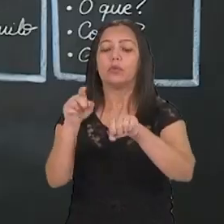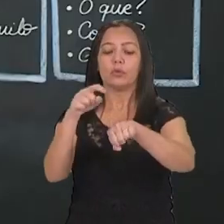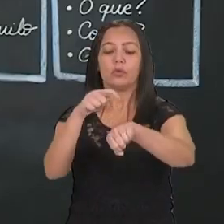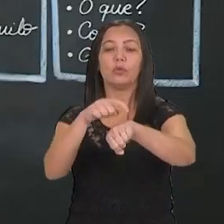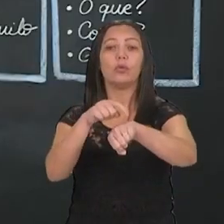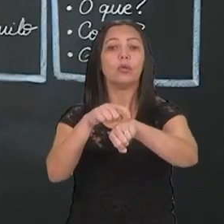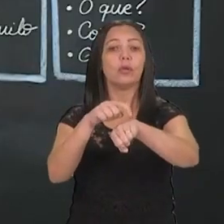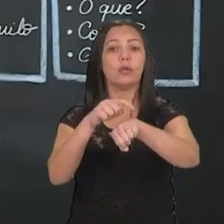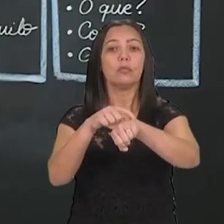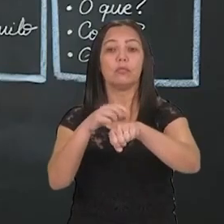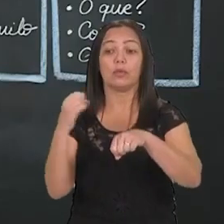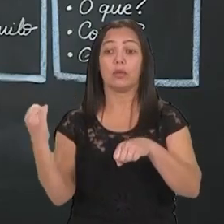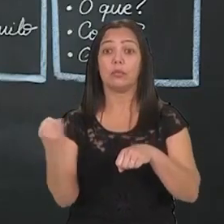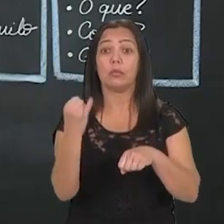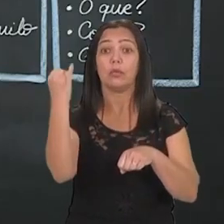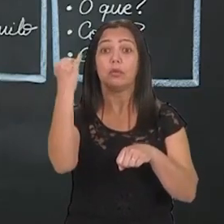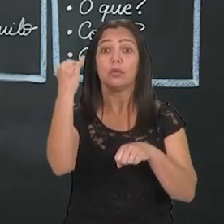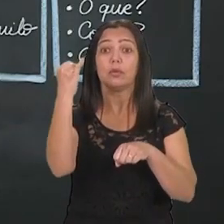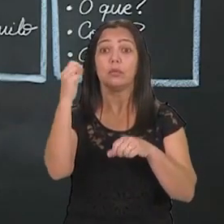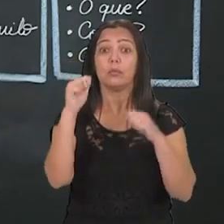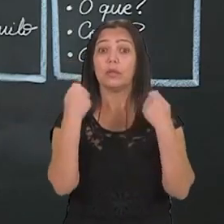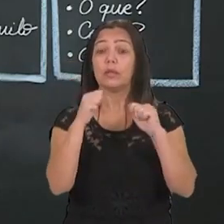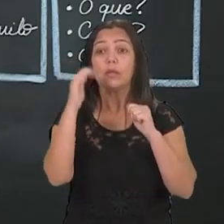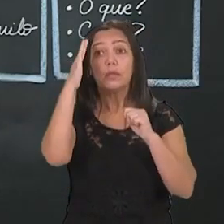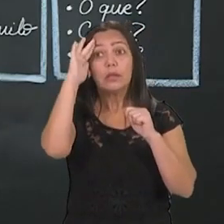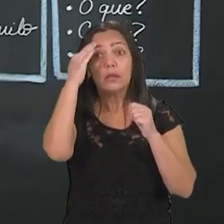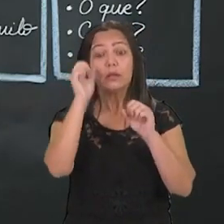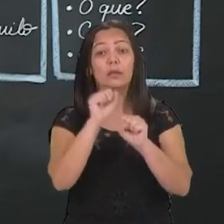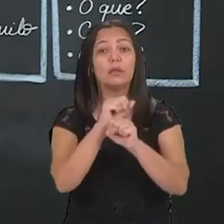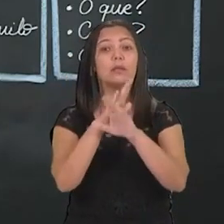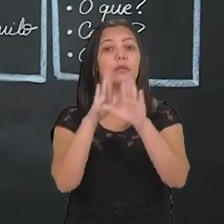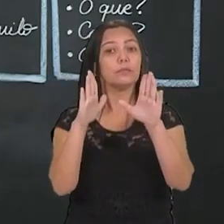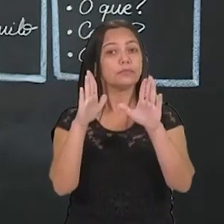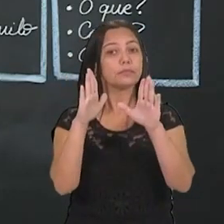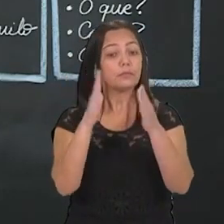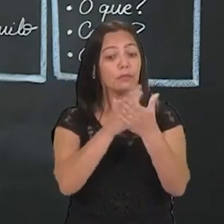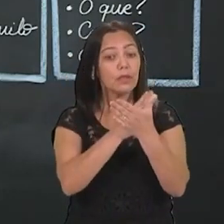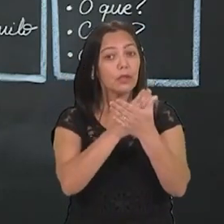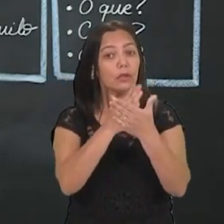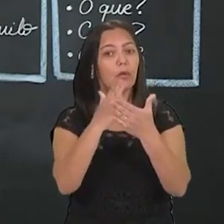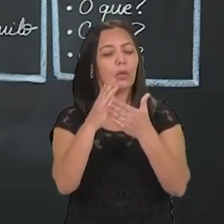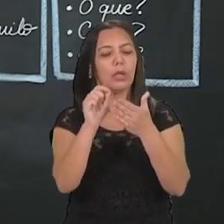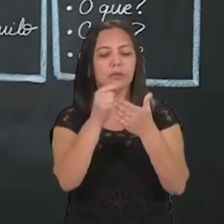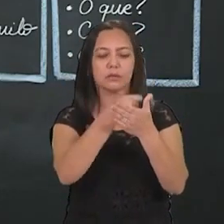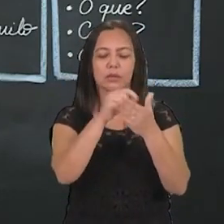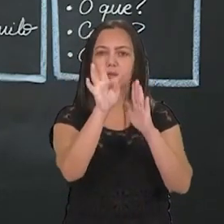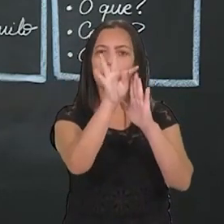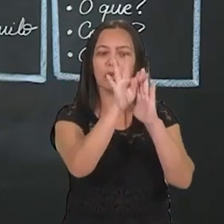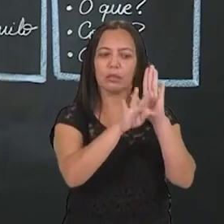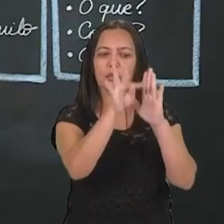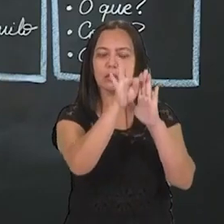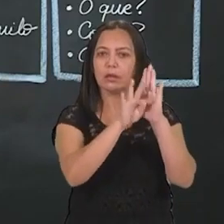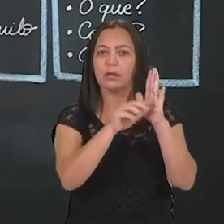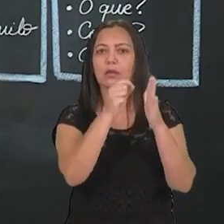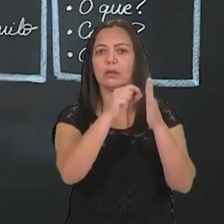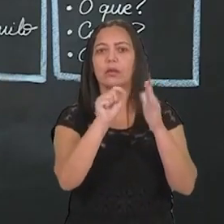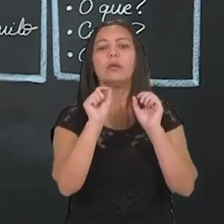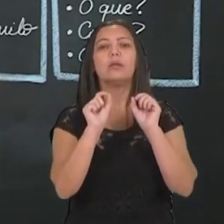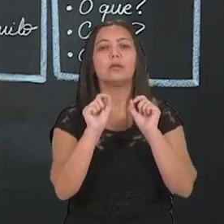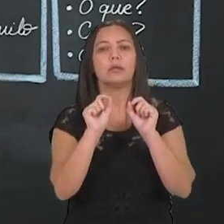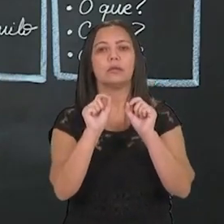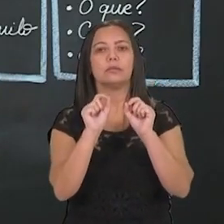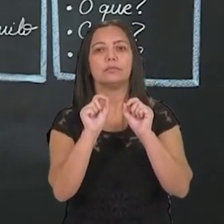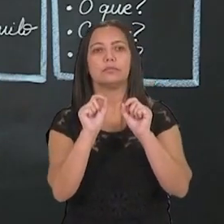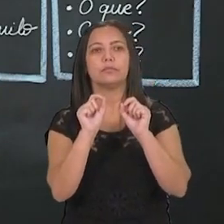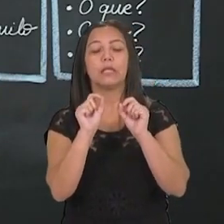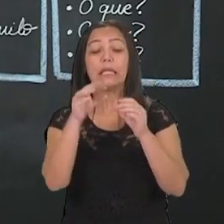Mas uma distinção bem importante que você tem que fazer desde já, a partir do momento que você começa a escrever mais textos na língua portuguesa, é a distinção